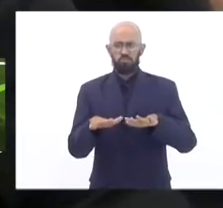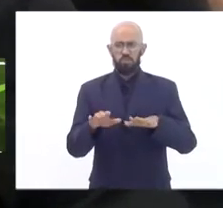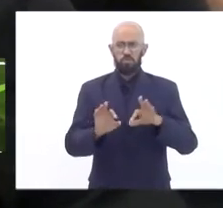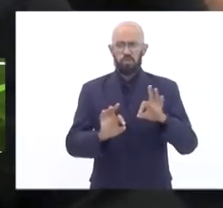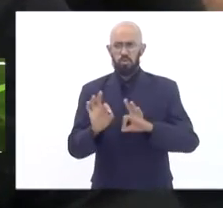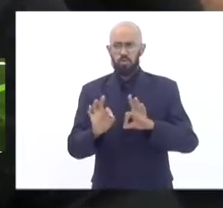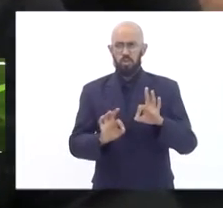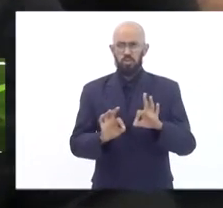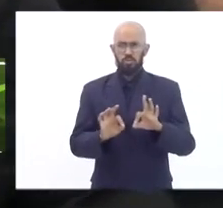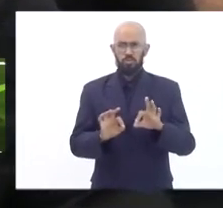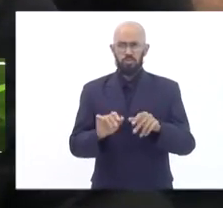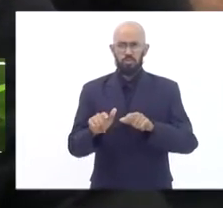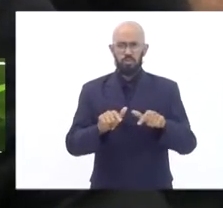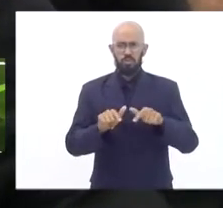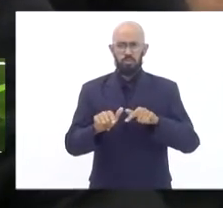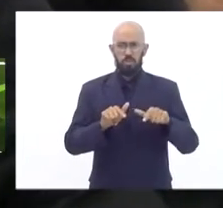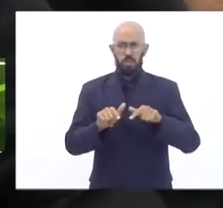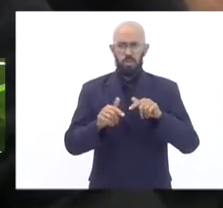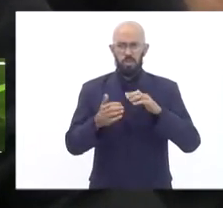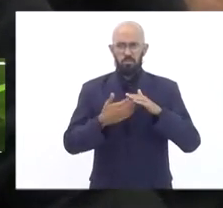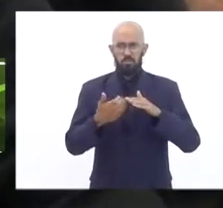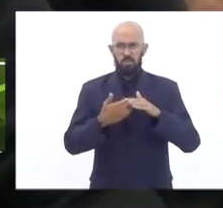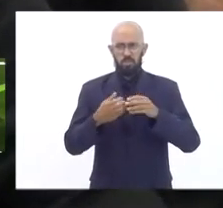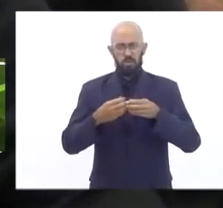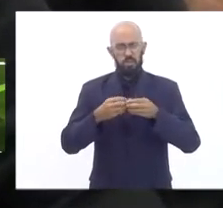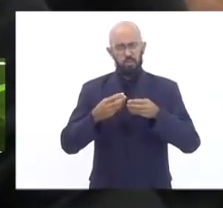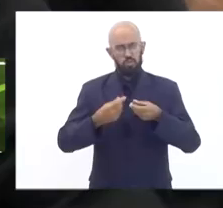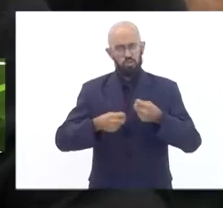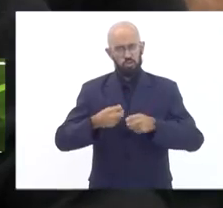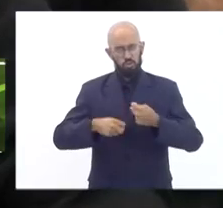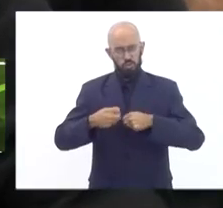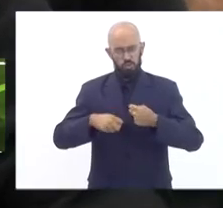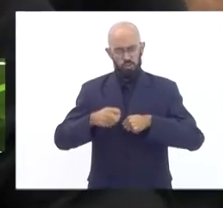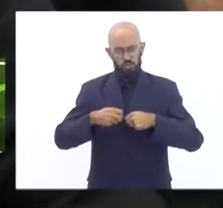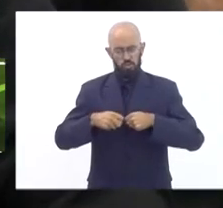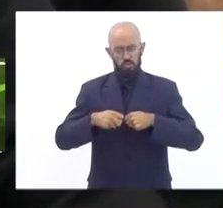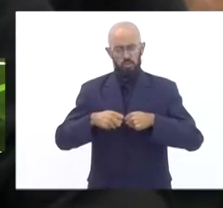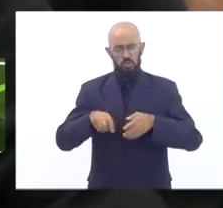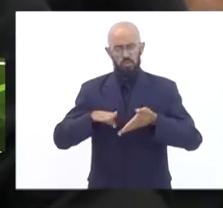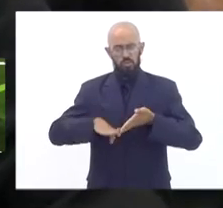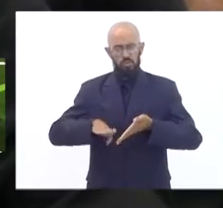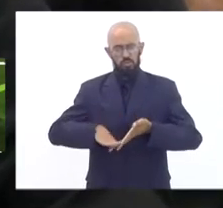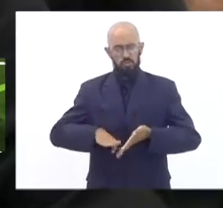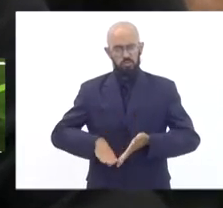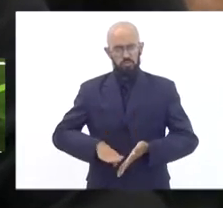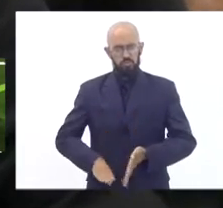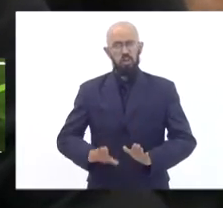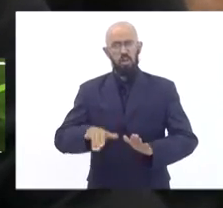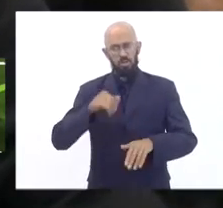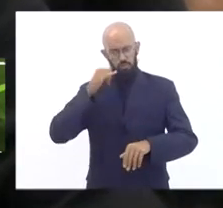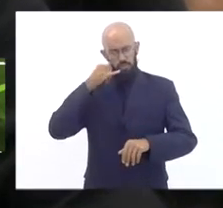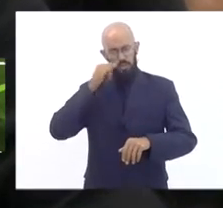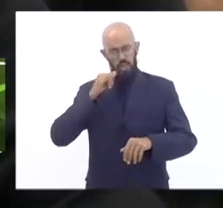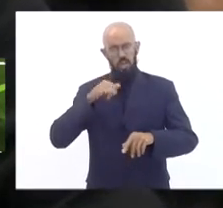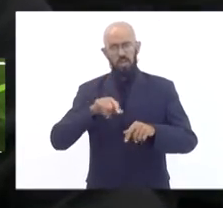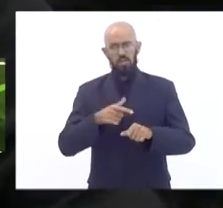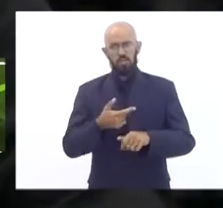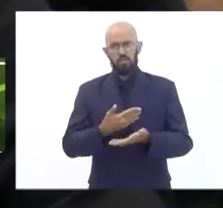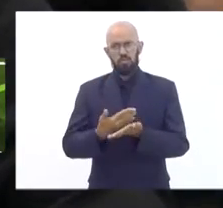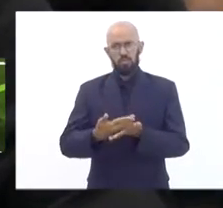de trabalhar na empresa para reduzir custo, melhorar nível de serviço. Tudo isso começamos no segundo semestre de